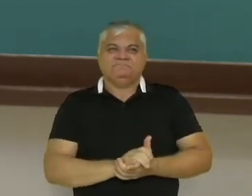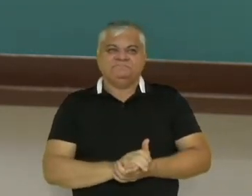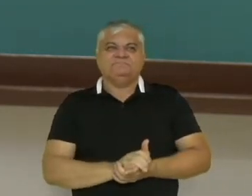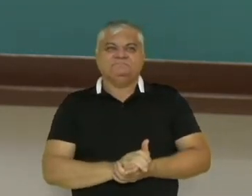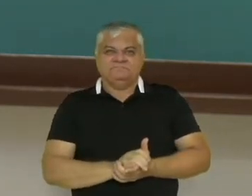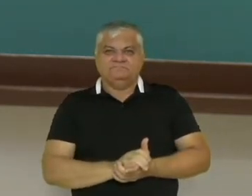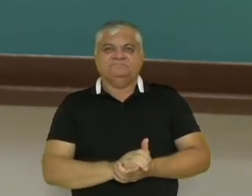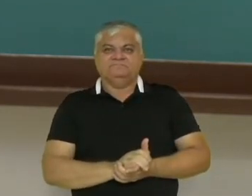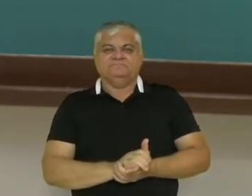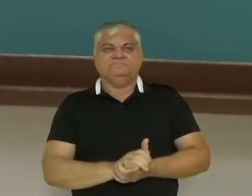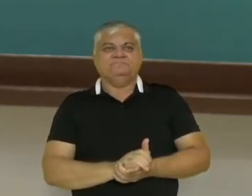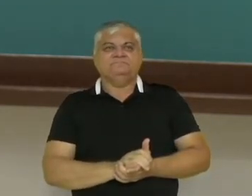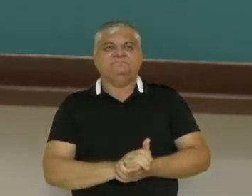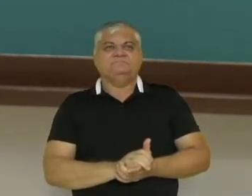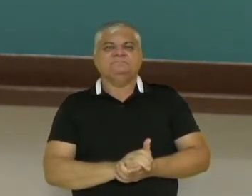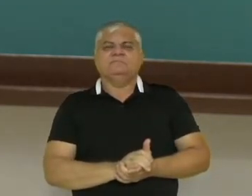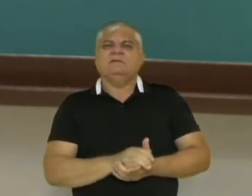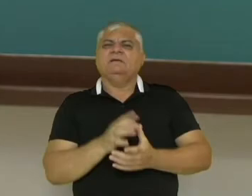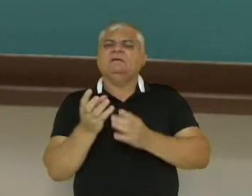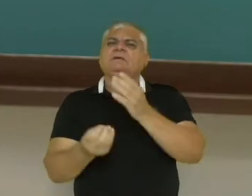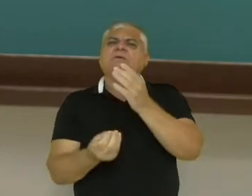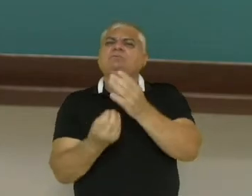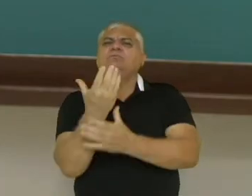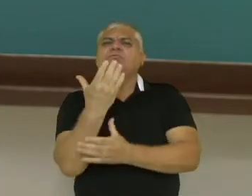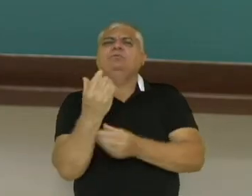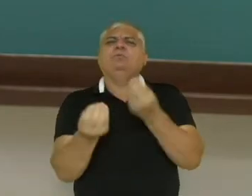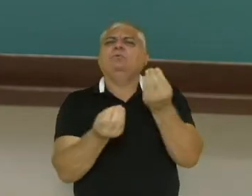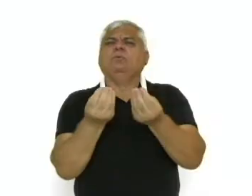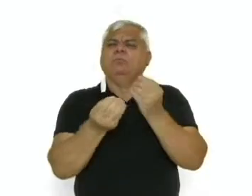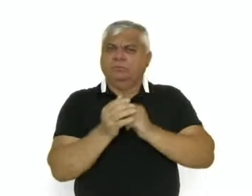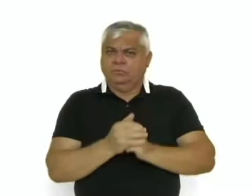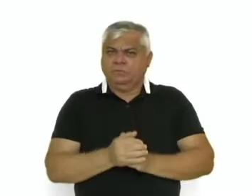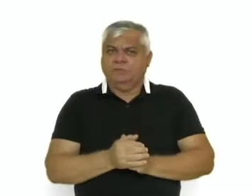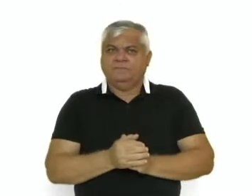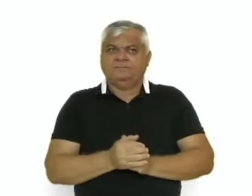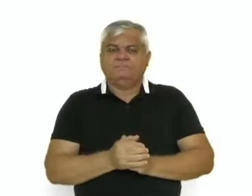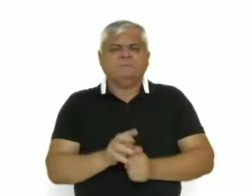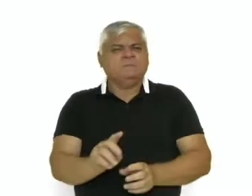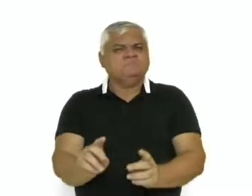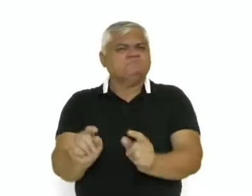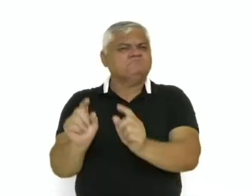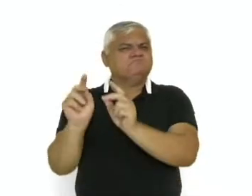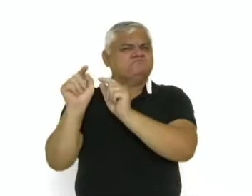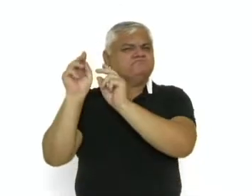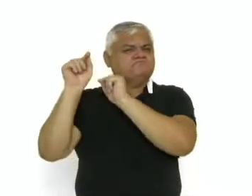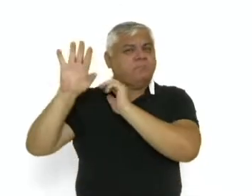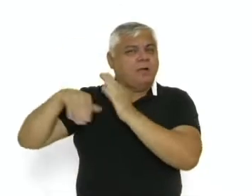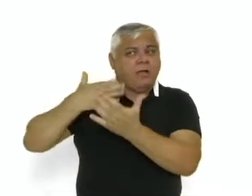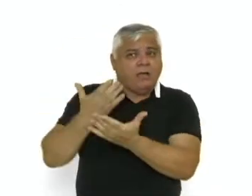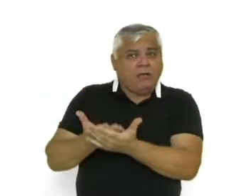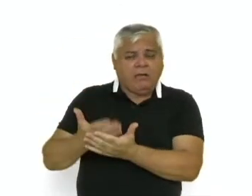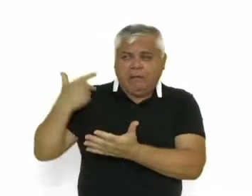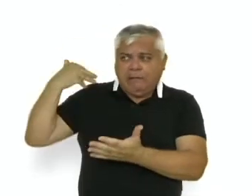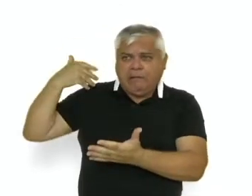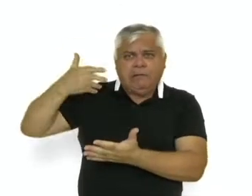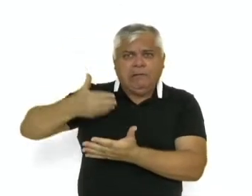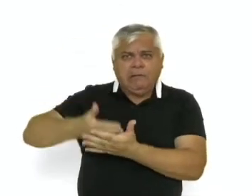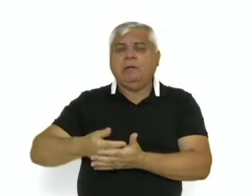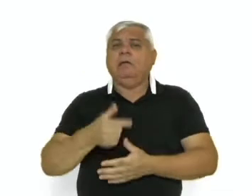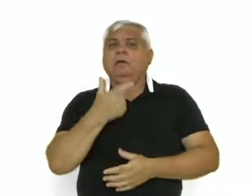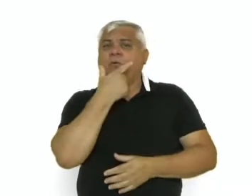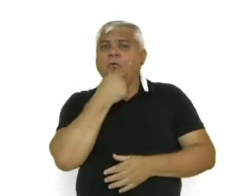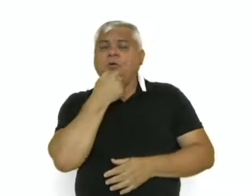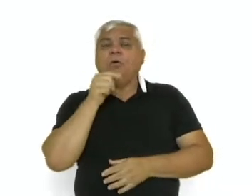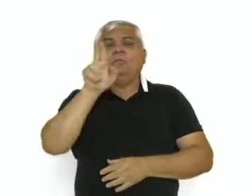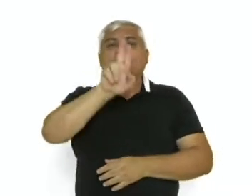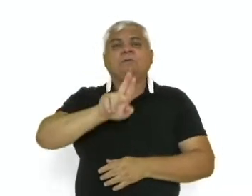chão. E como surgiu? Desde os primórdios até hoje, o homem utiliza das lutas